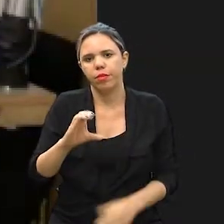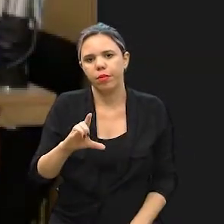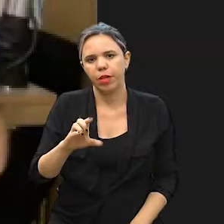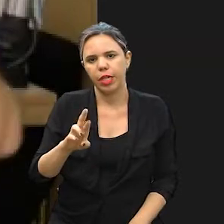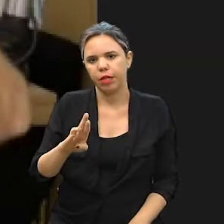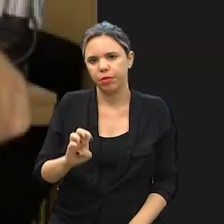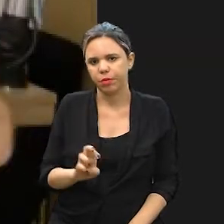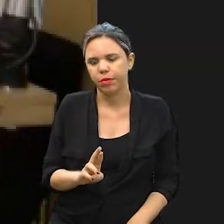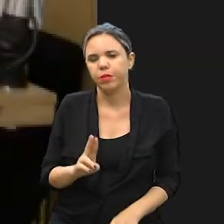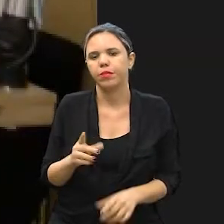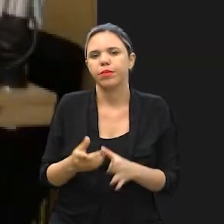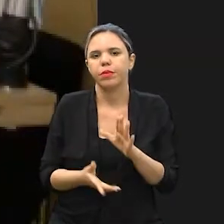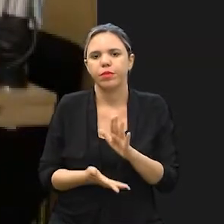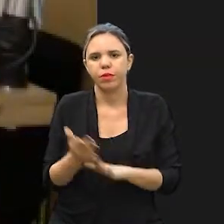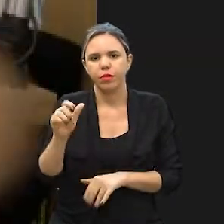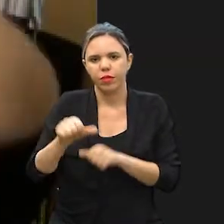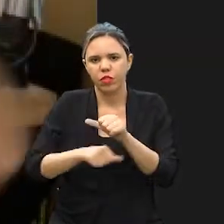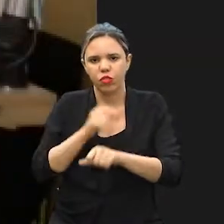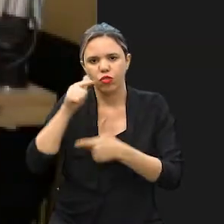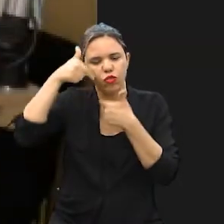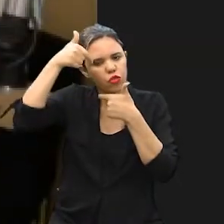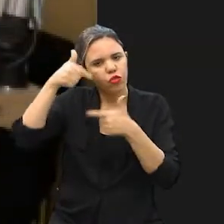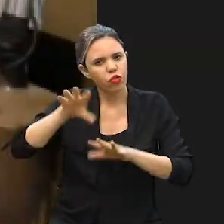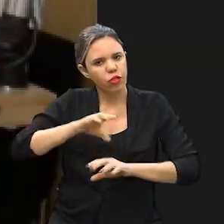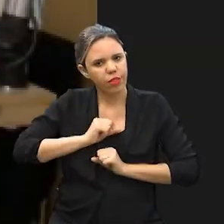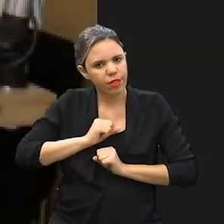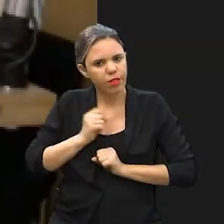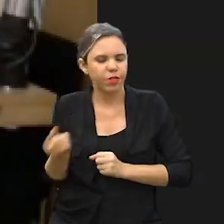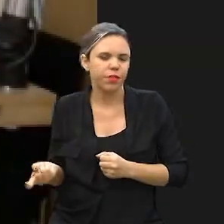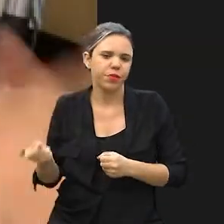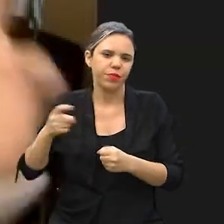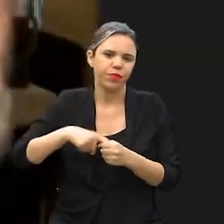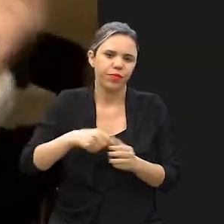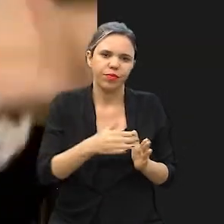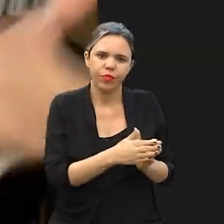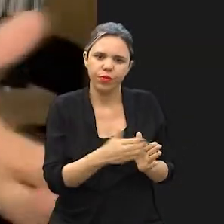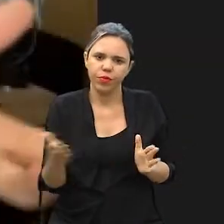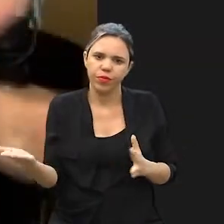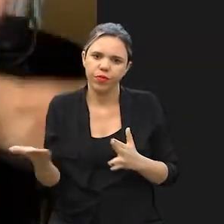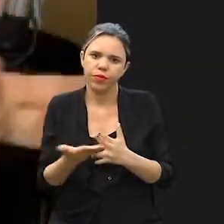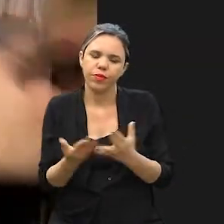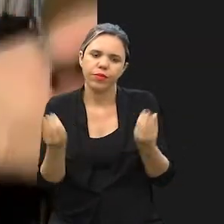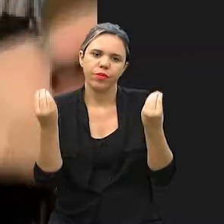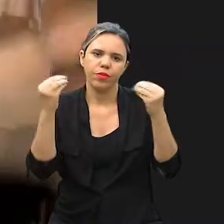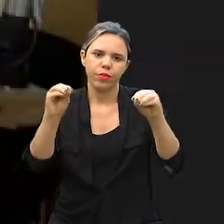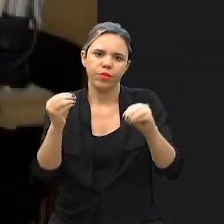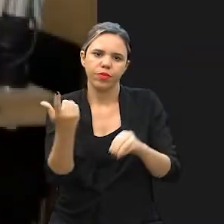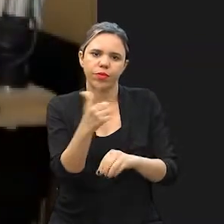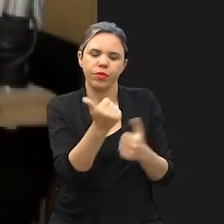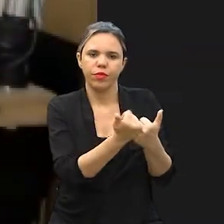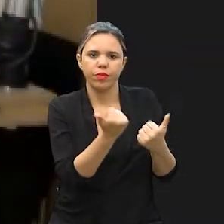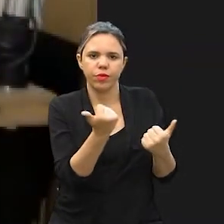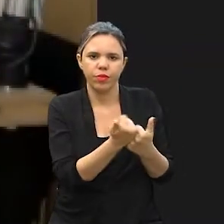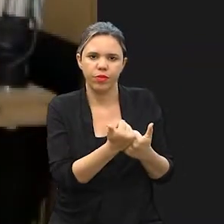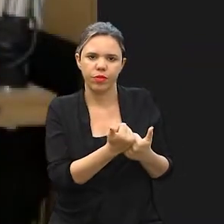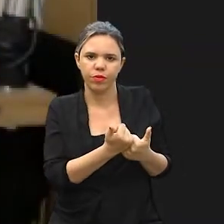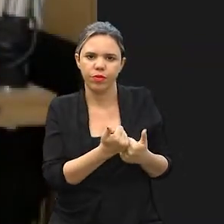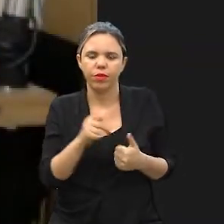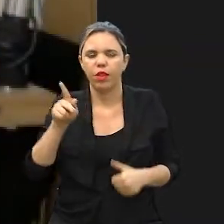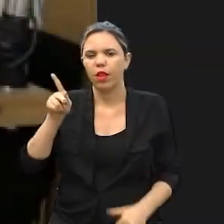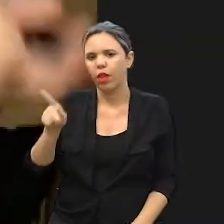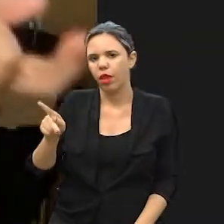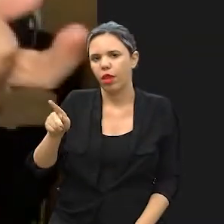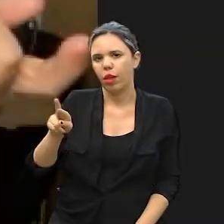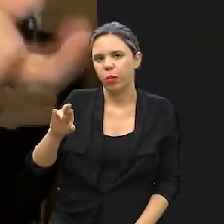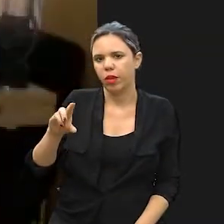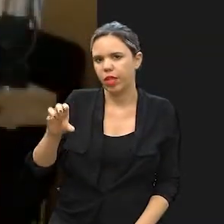Rosa sair do Chico da Tiana e voltar. E durante esse intervalo a gente coloca outro personagem, que é o Priscilo, com o